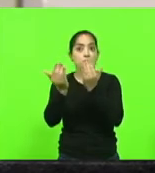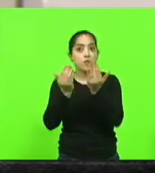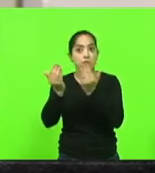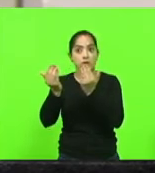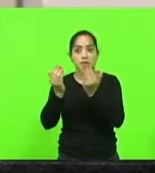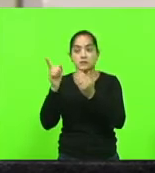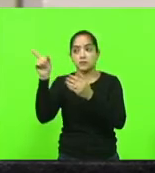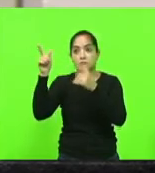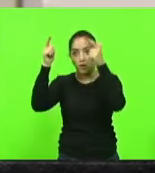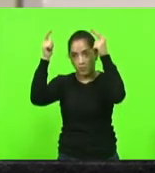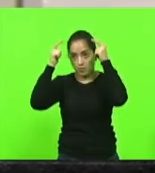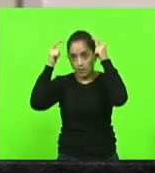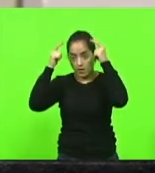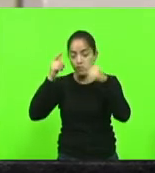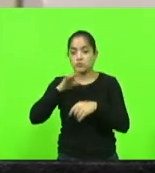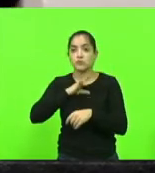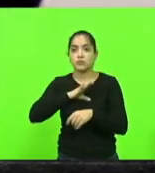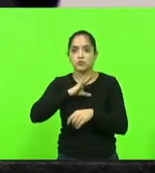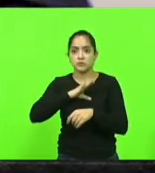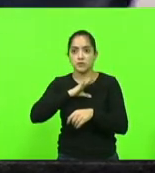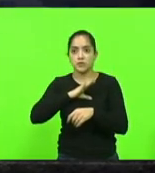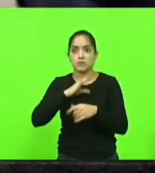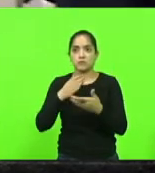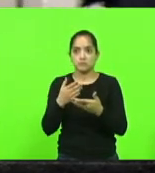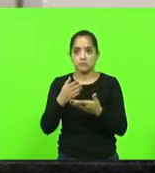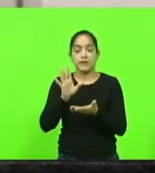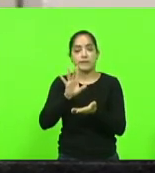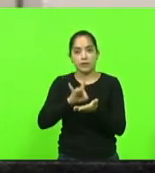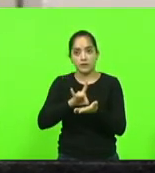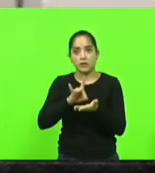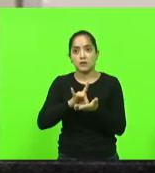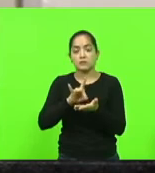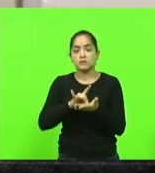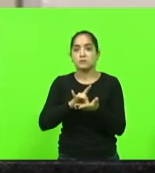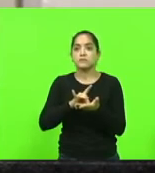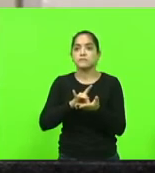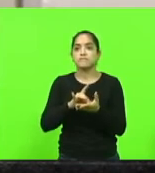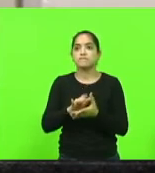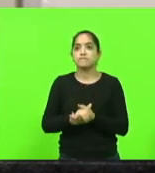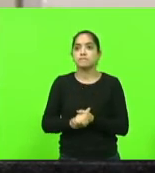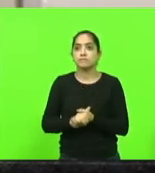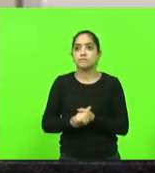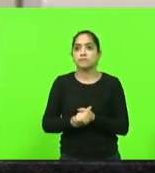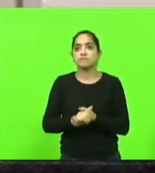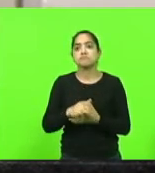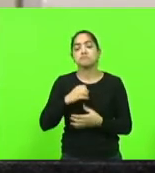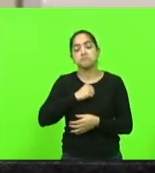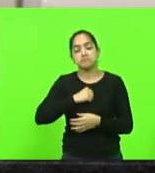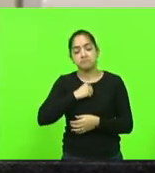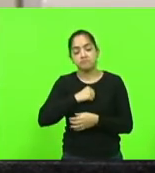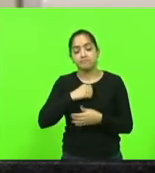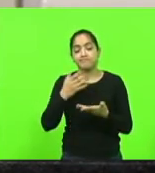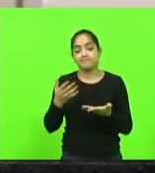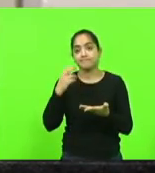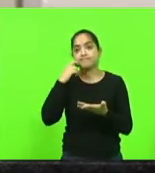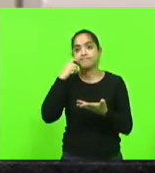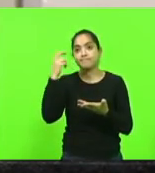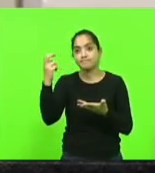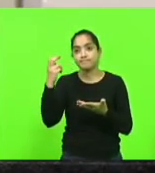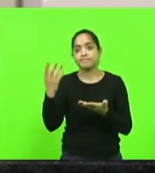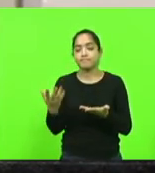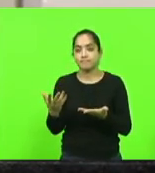do Brasil colônia. É uma constatação. Chega a dar saudade, é uma vergonha a